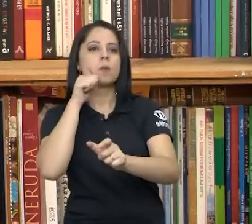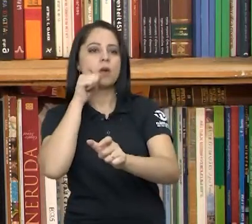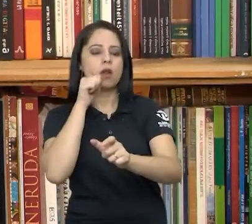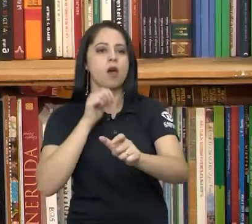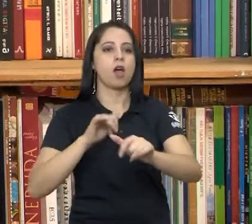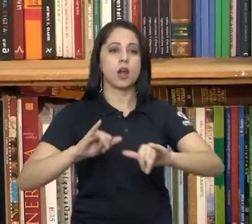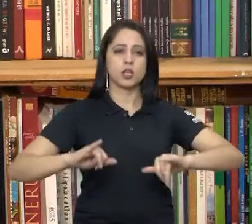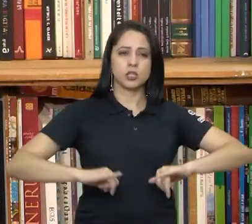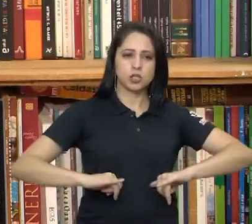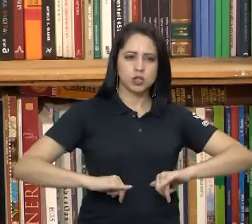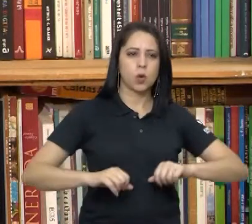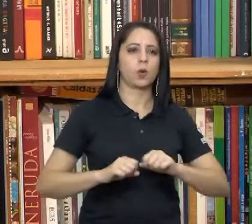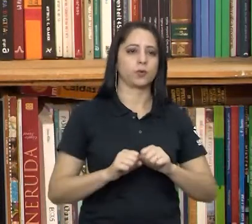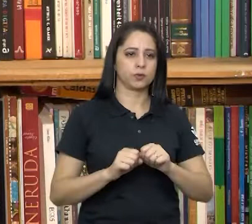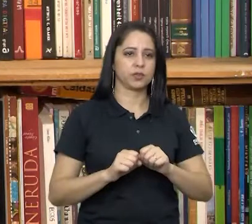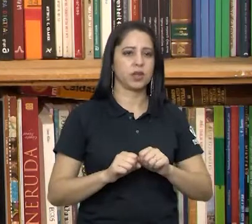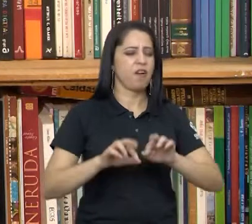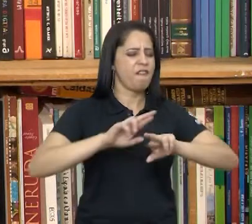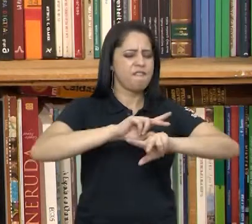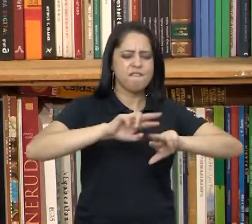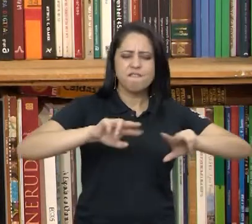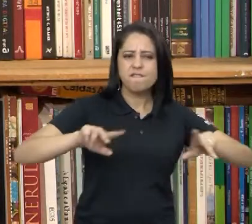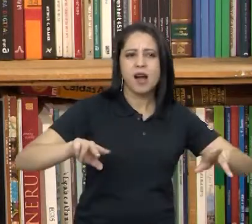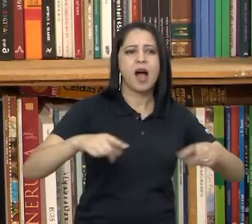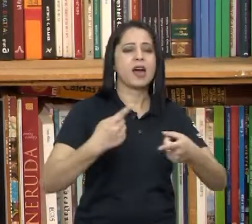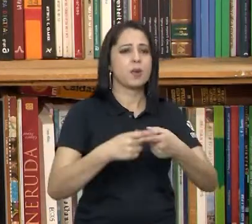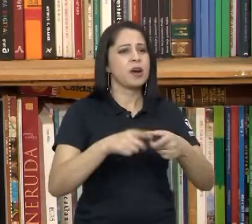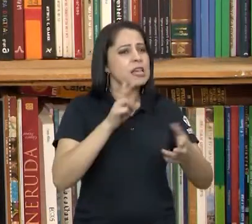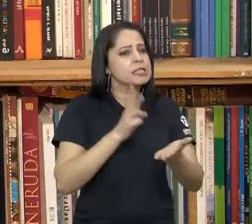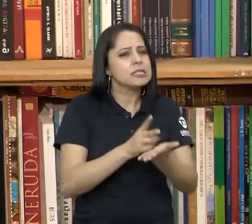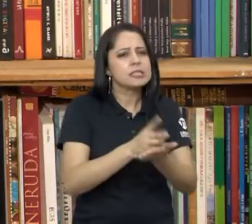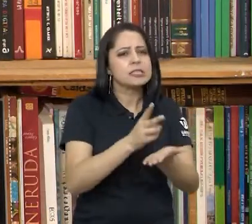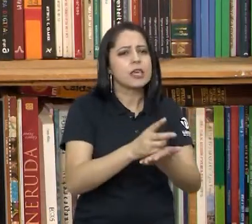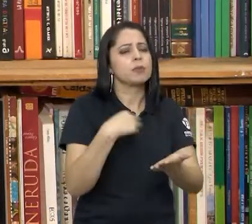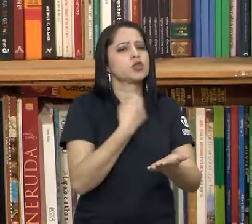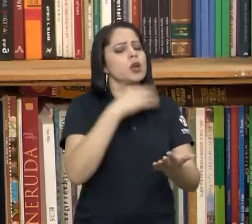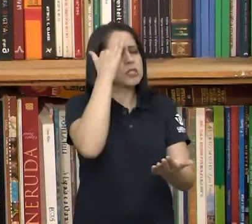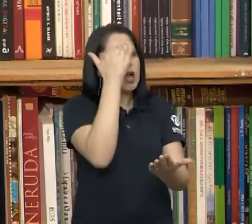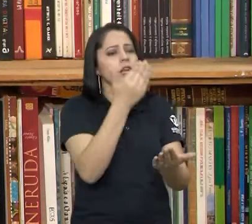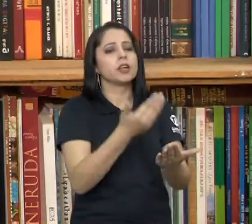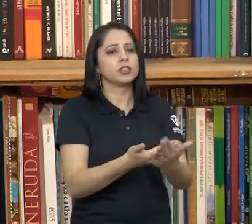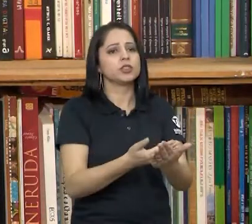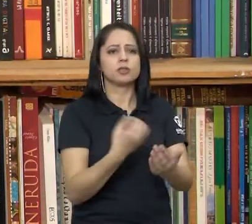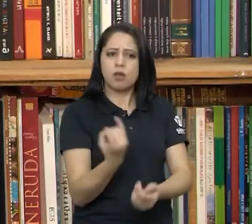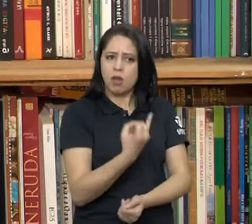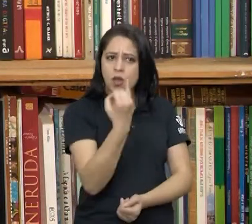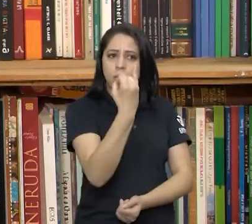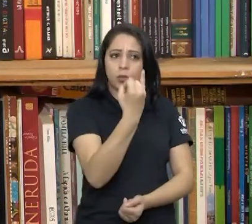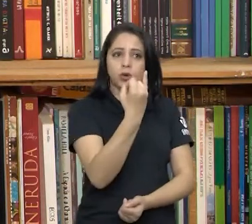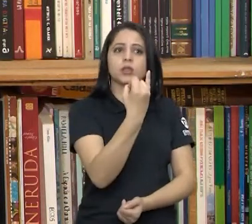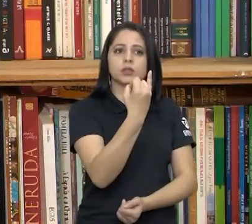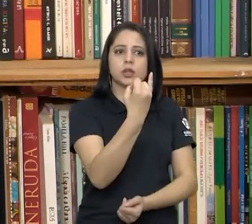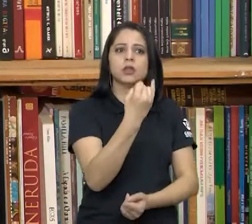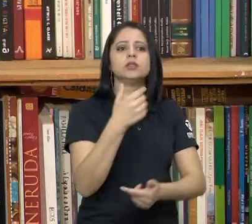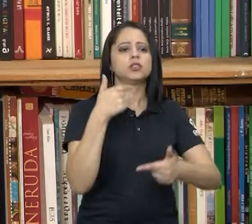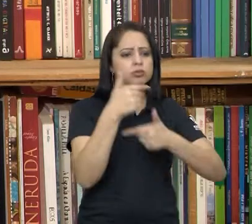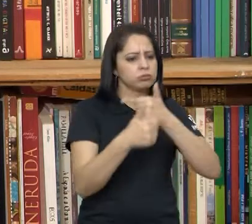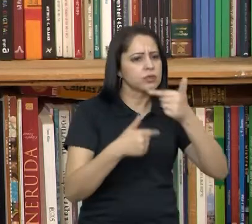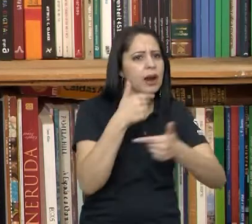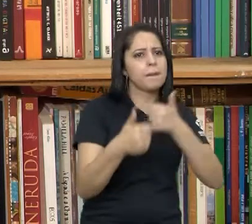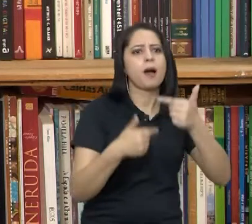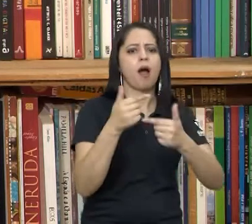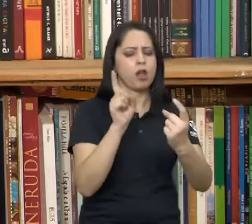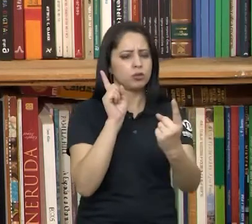mulheres em todas as suas demandas, porque sempre a gente acreditou que é necessário e urgente que a